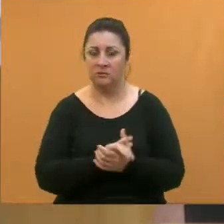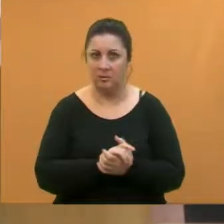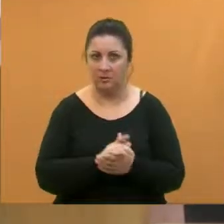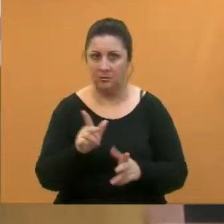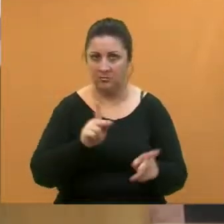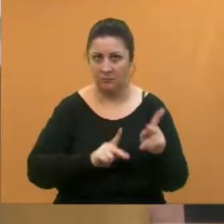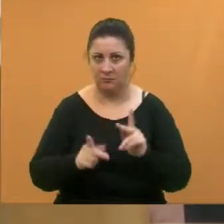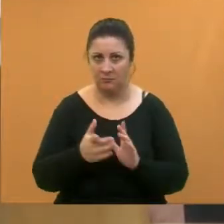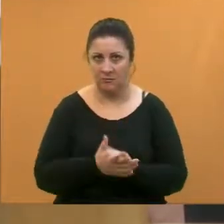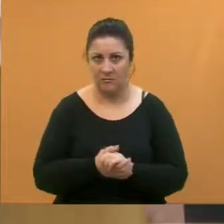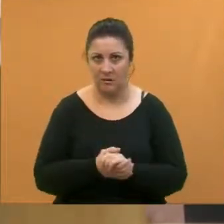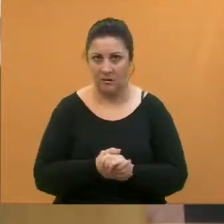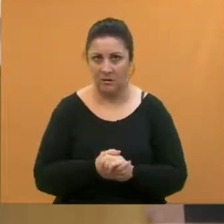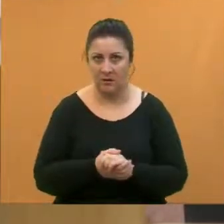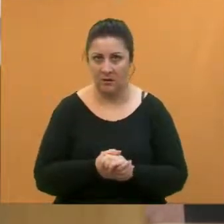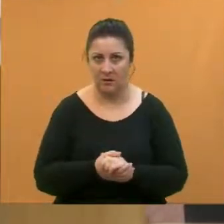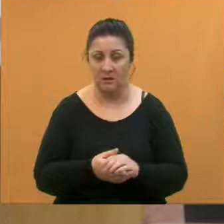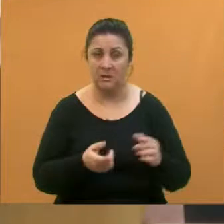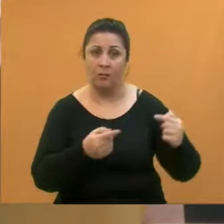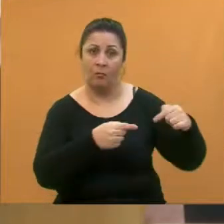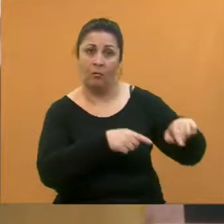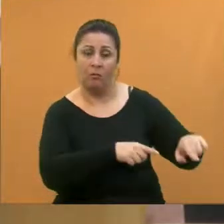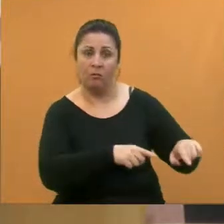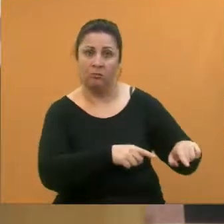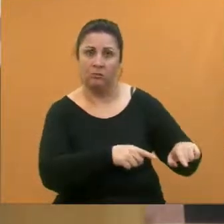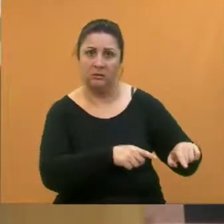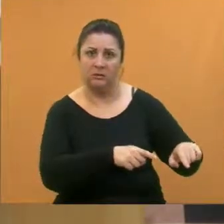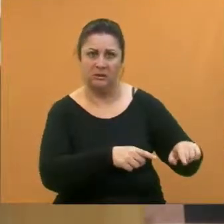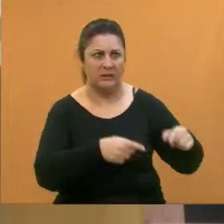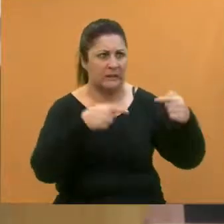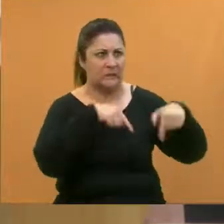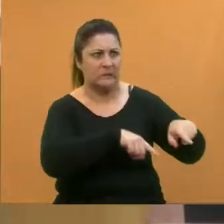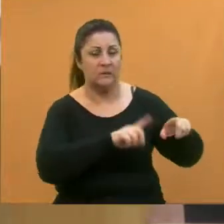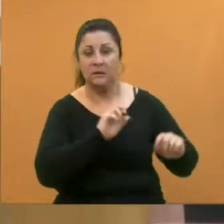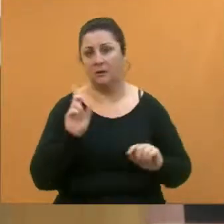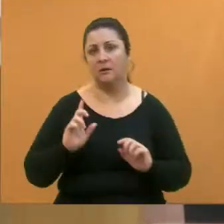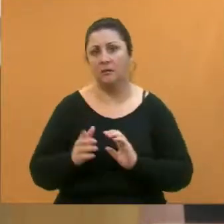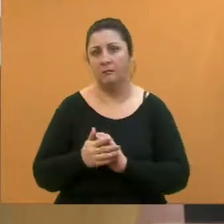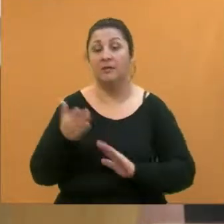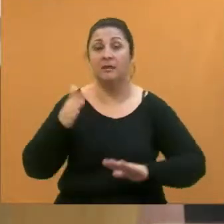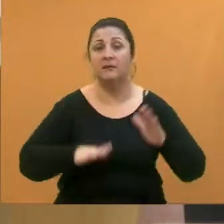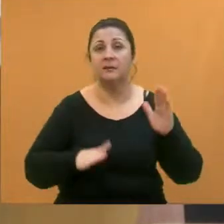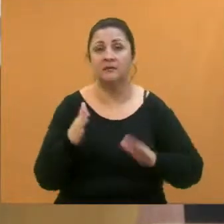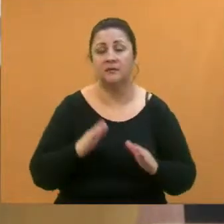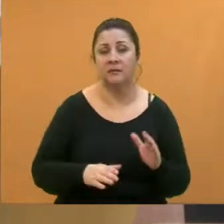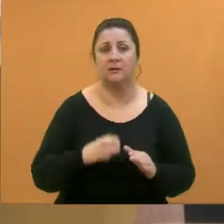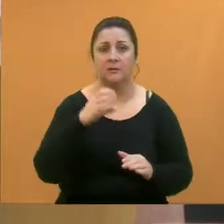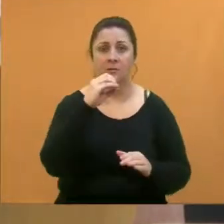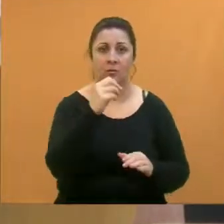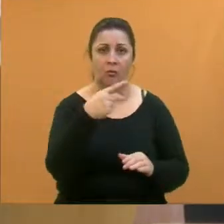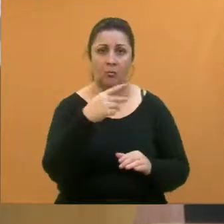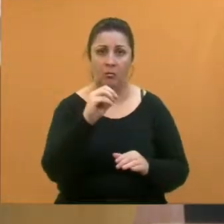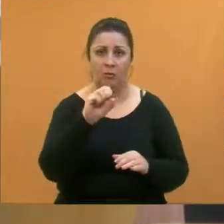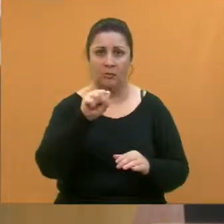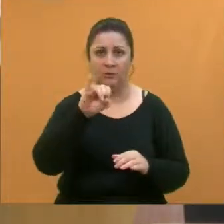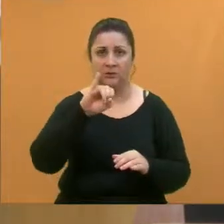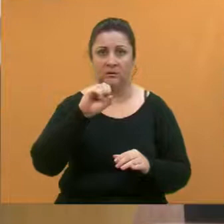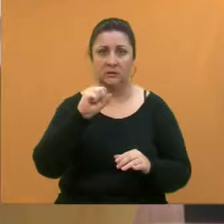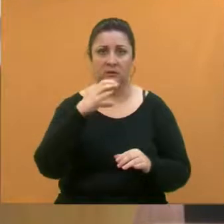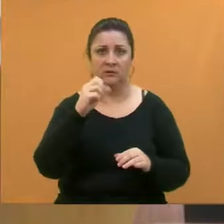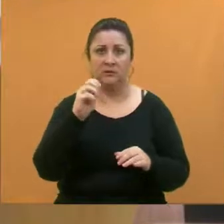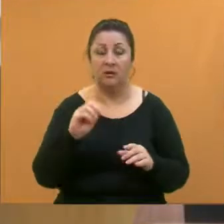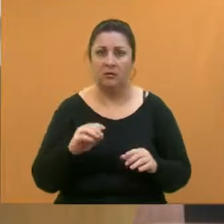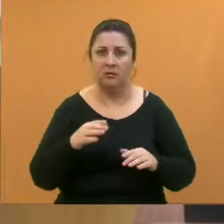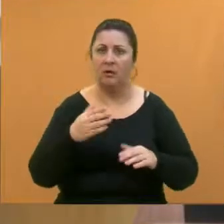sociedade de que ser oposição é você ser contra. Muitas vezes, a oposição ela acaba sendo um filtro